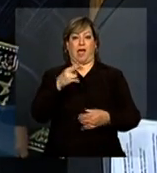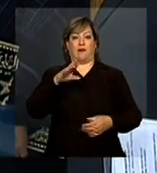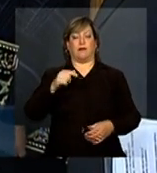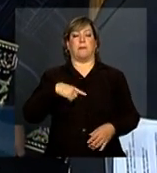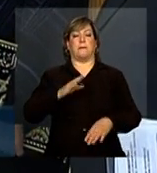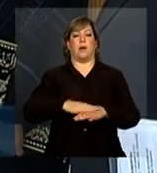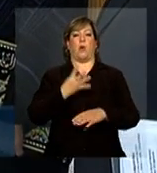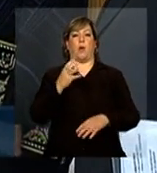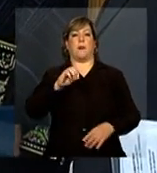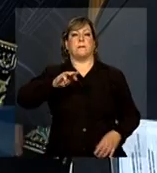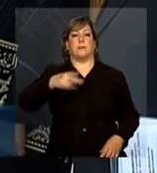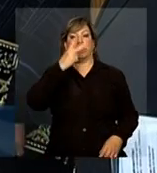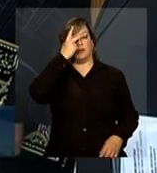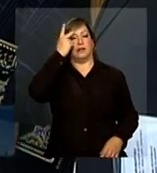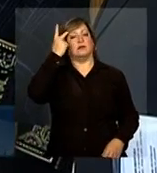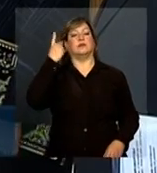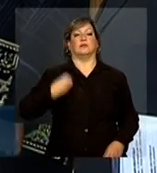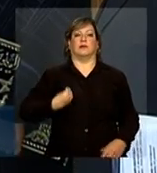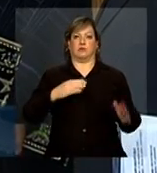habitantes,